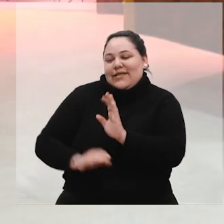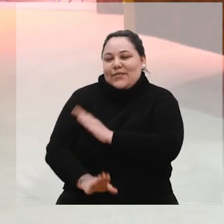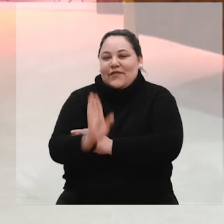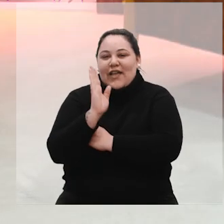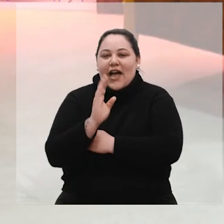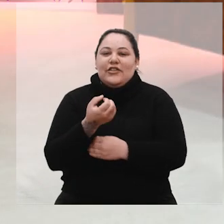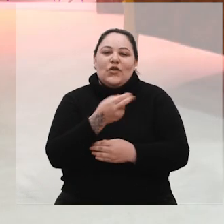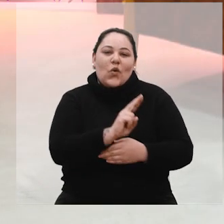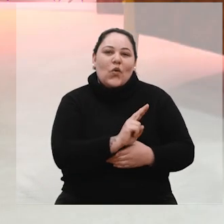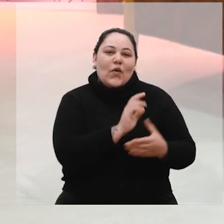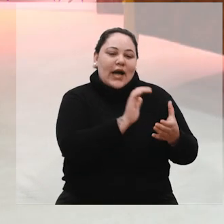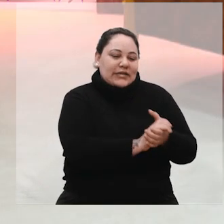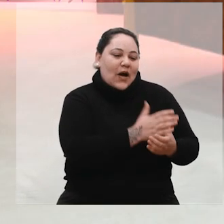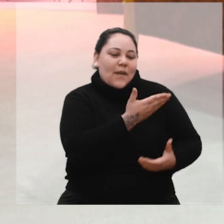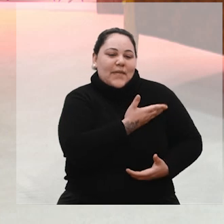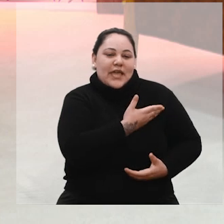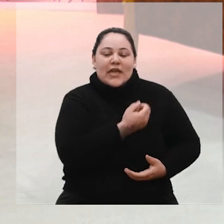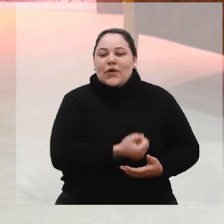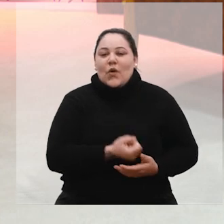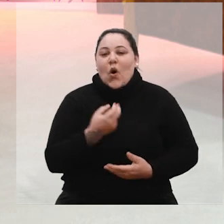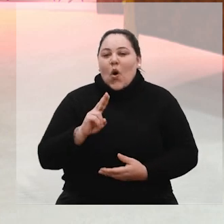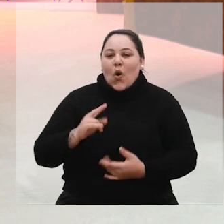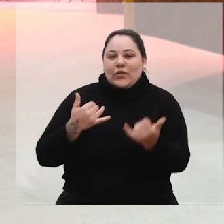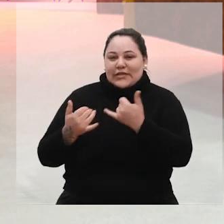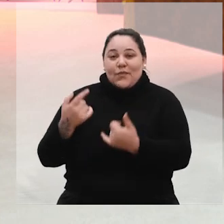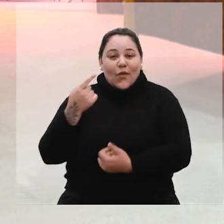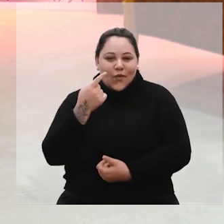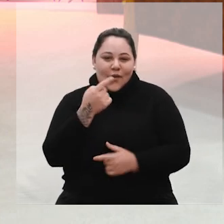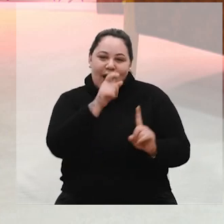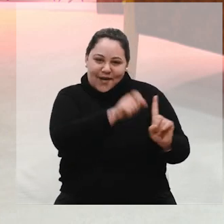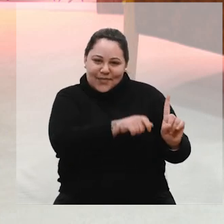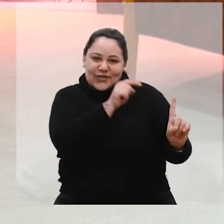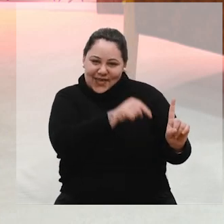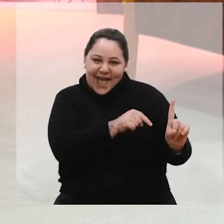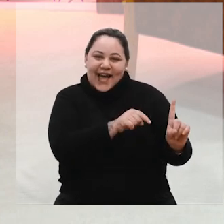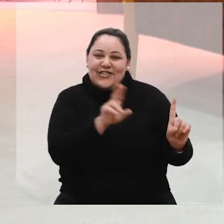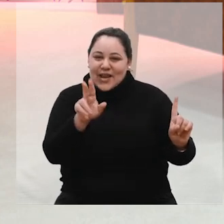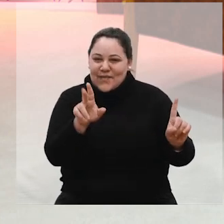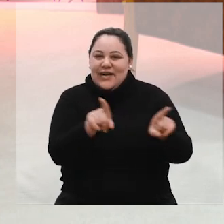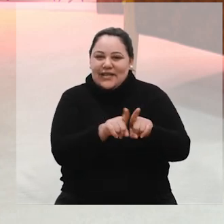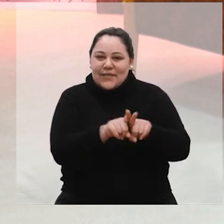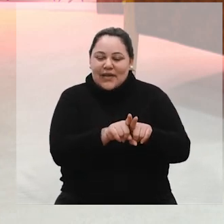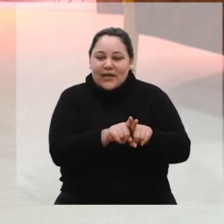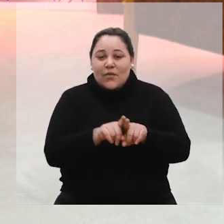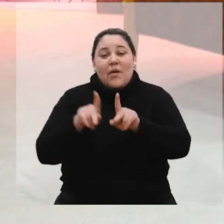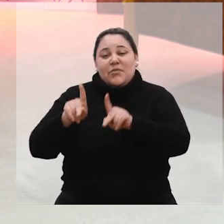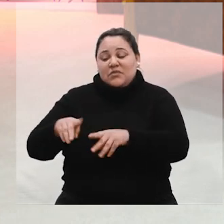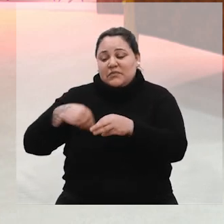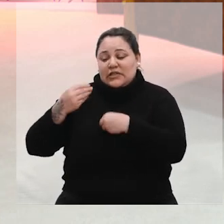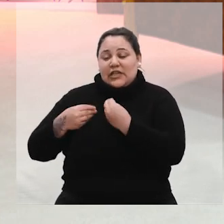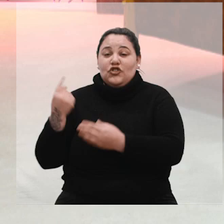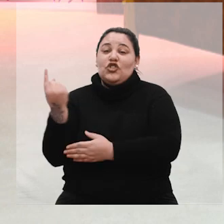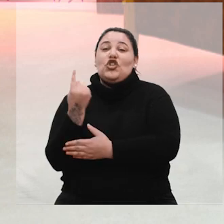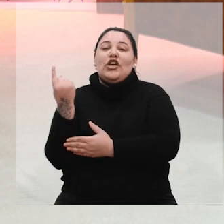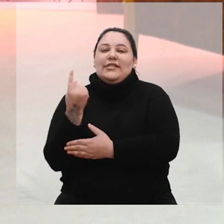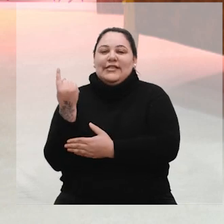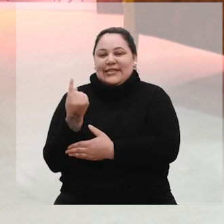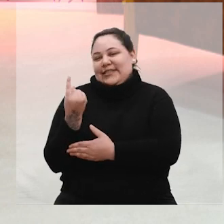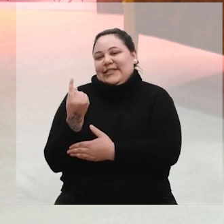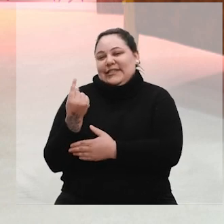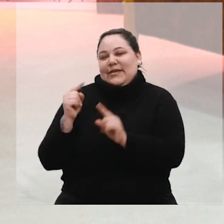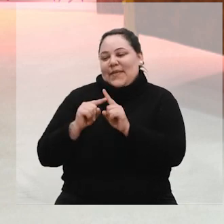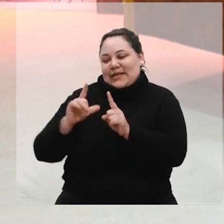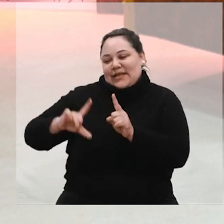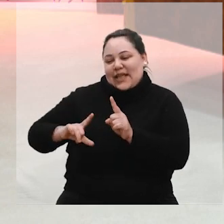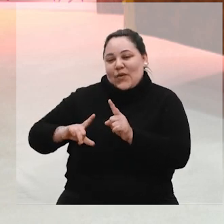suas viagens, ou casais amigos, ou no caso ela e a irmã, ou uma pessoa que é solitária, mas tem um amigo